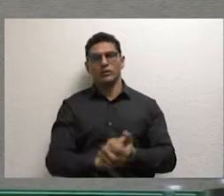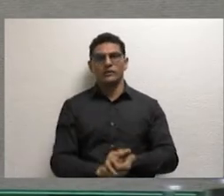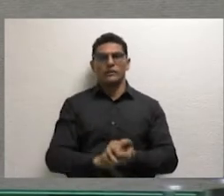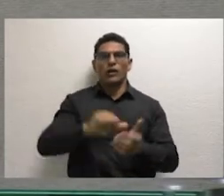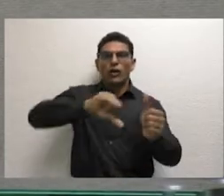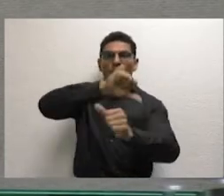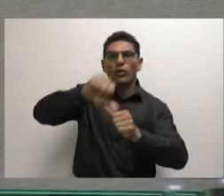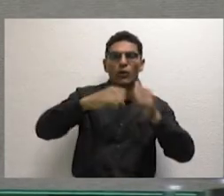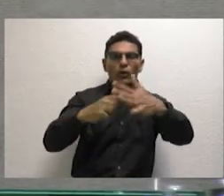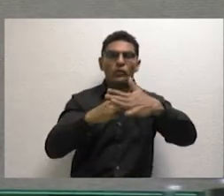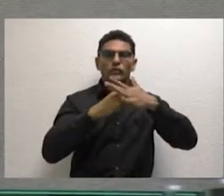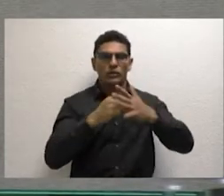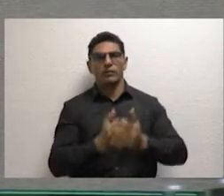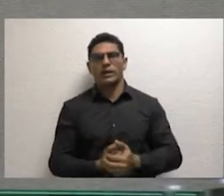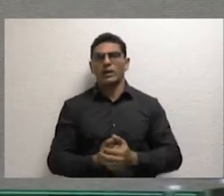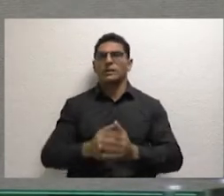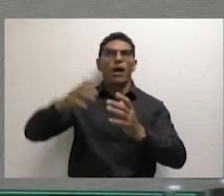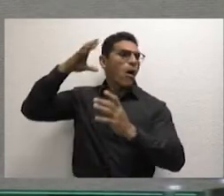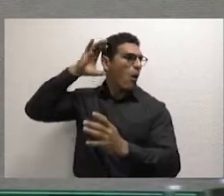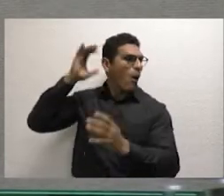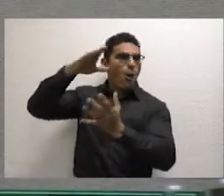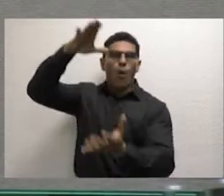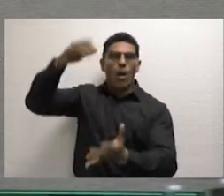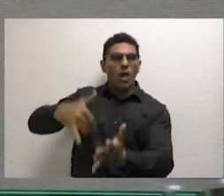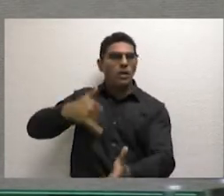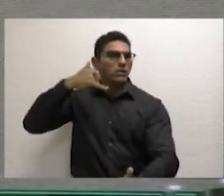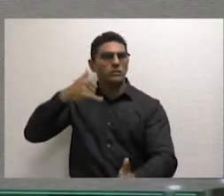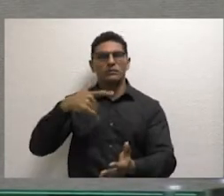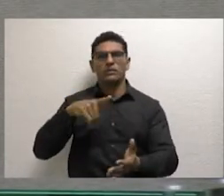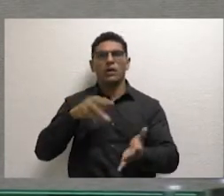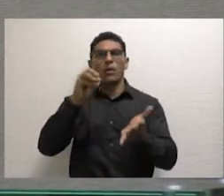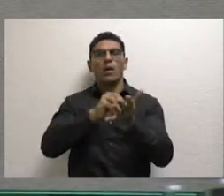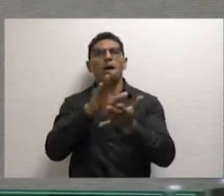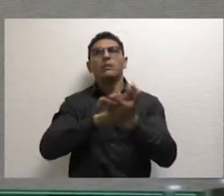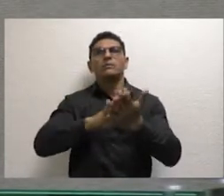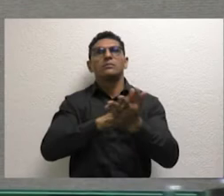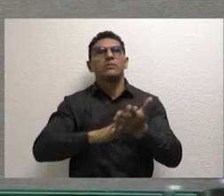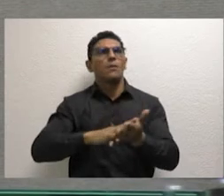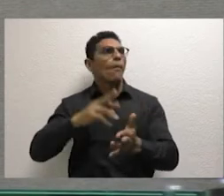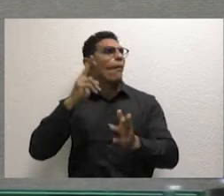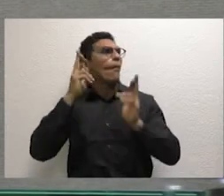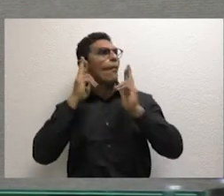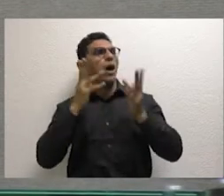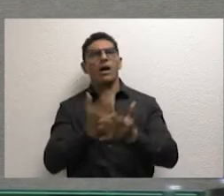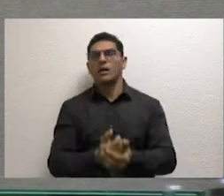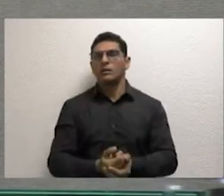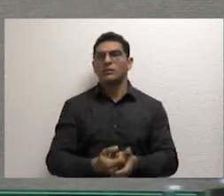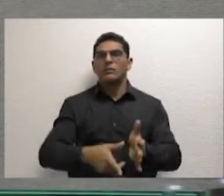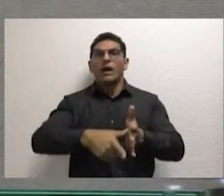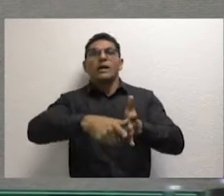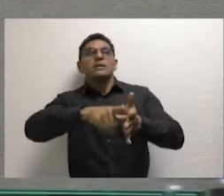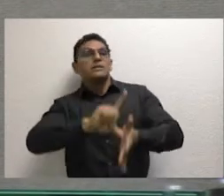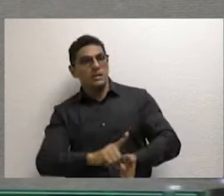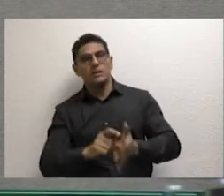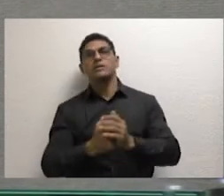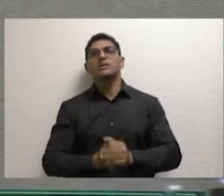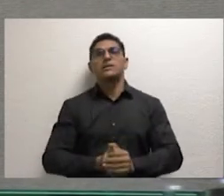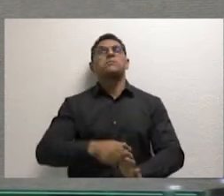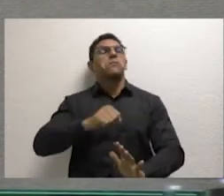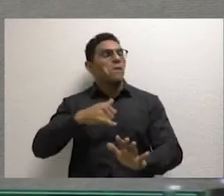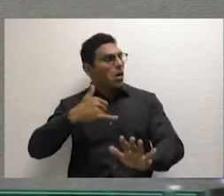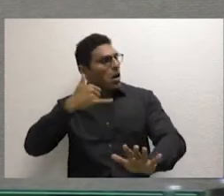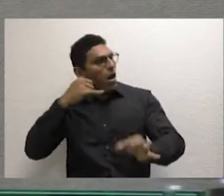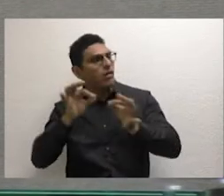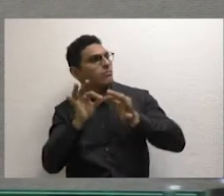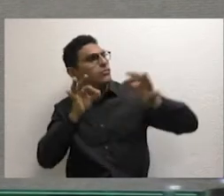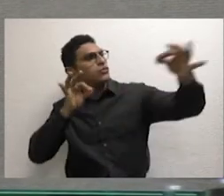celular enfim está lá aquele orelhão que não funciona mas que antigamente funcionava porque quando